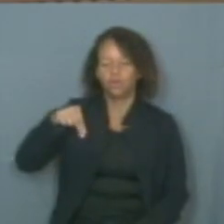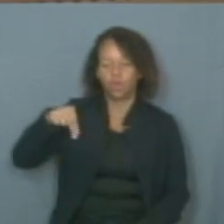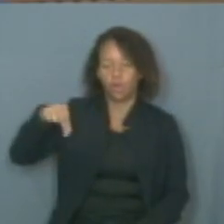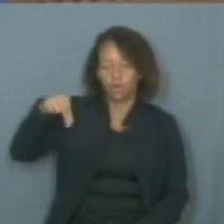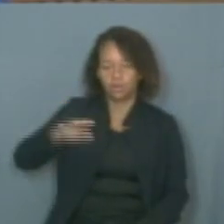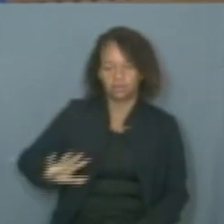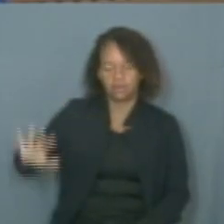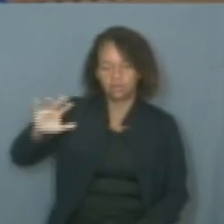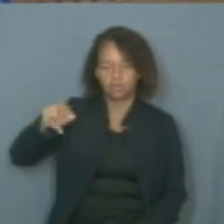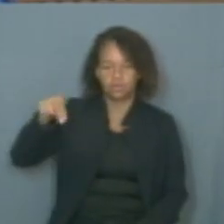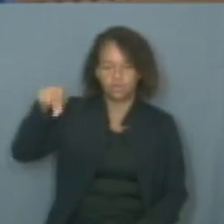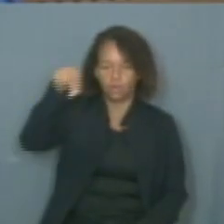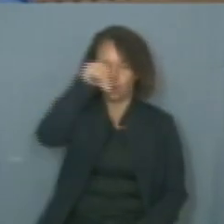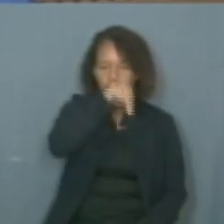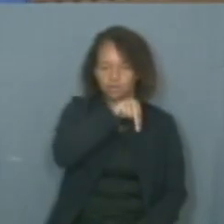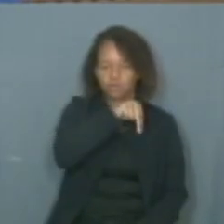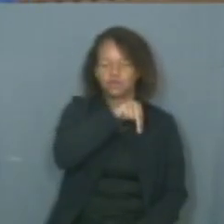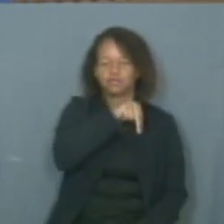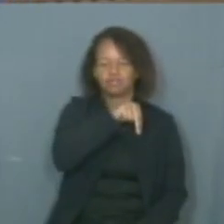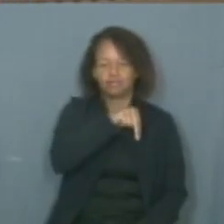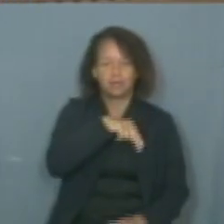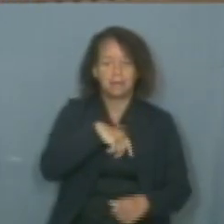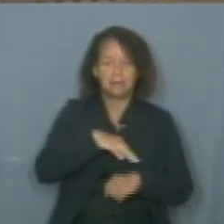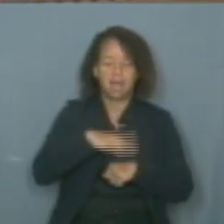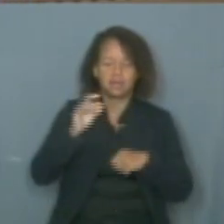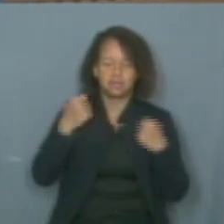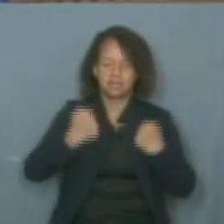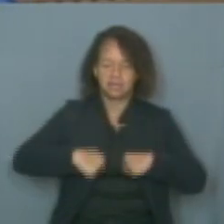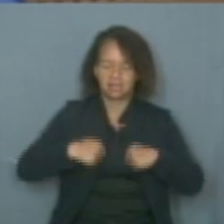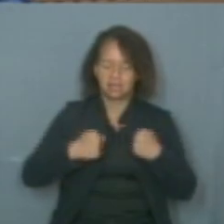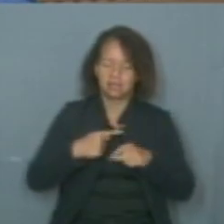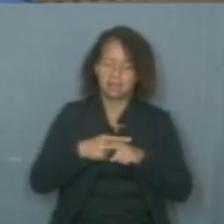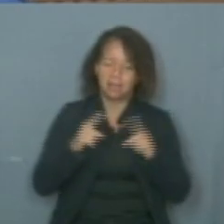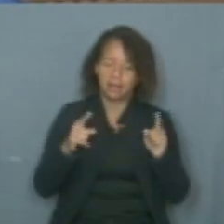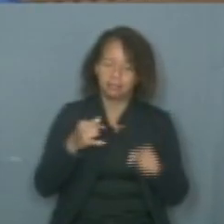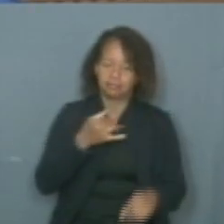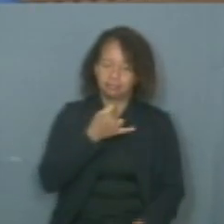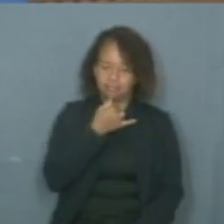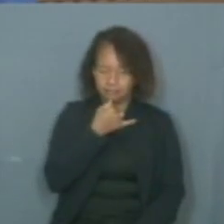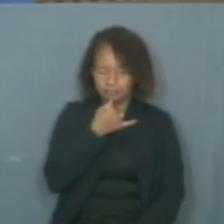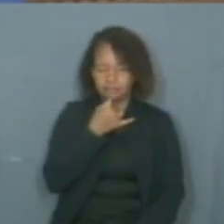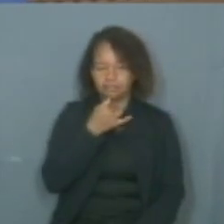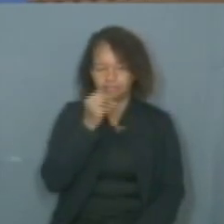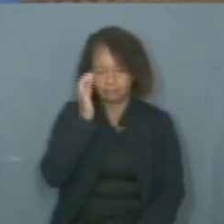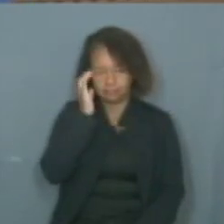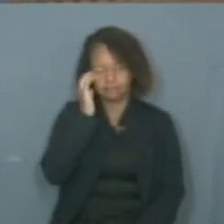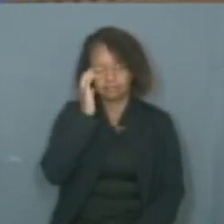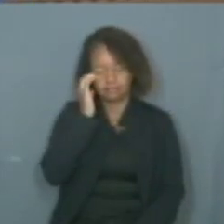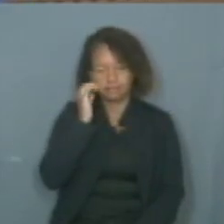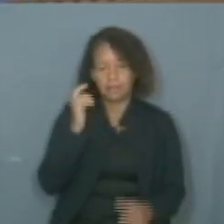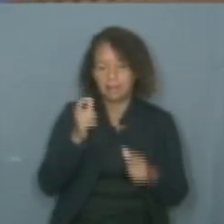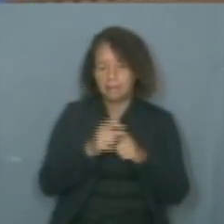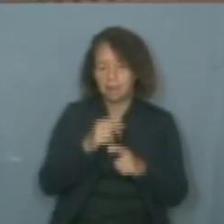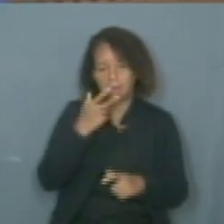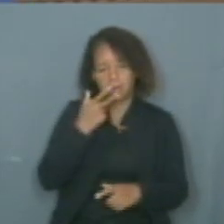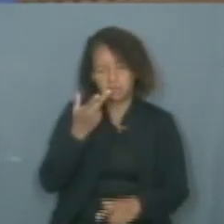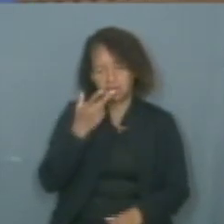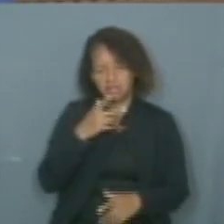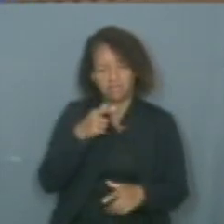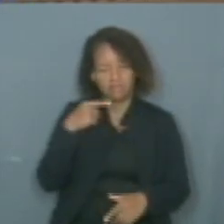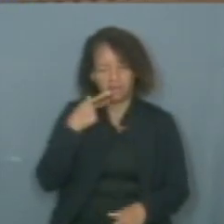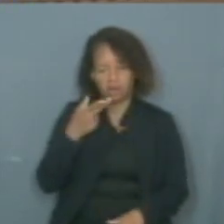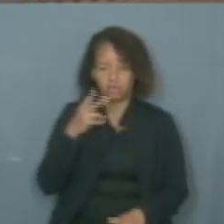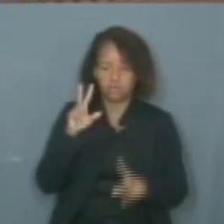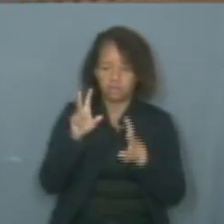Ou seja, os mais necessitados. Mas, infelizmente, tem pouca gente falando sobre isso, pelo menos